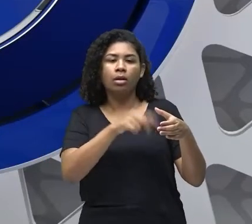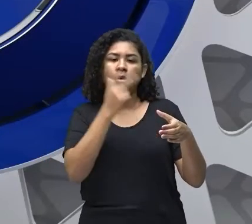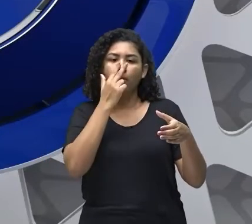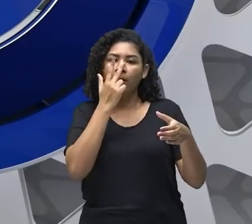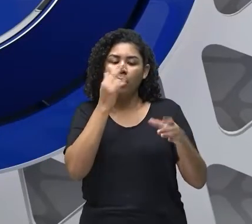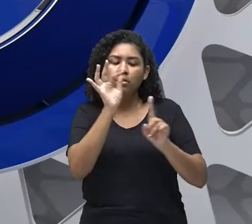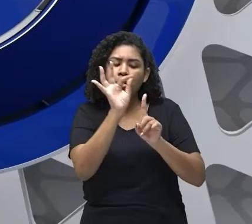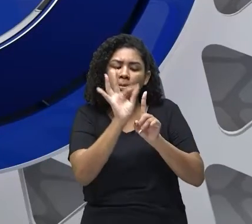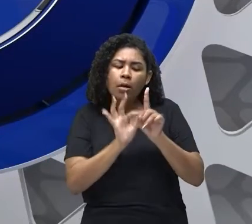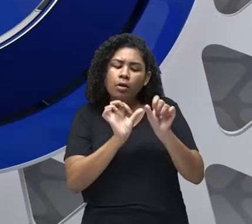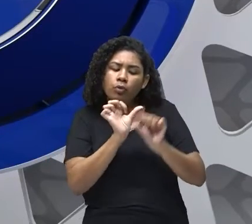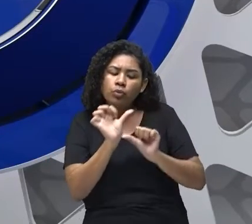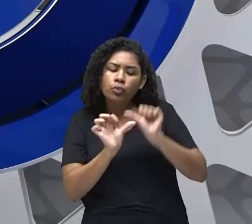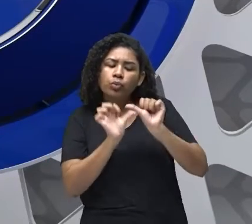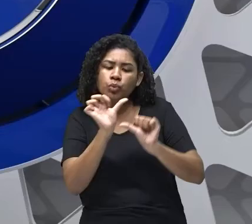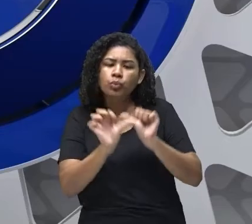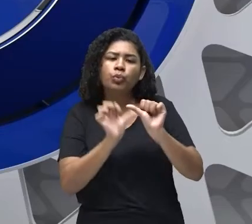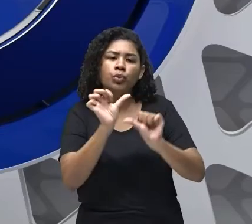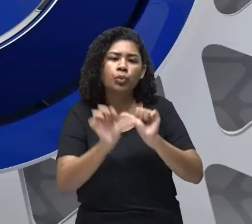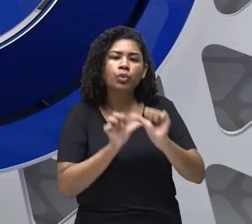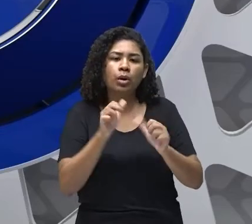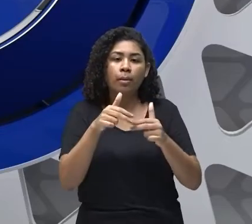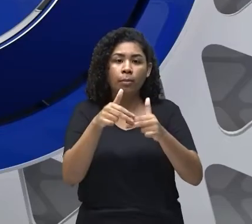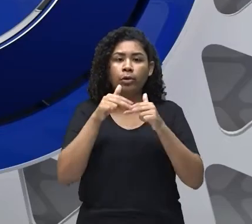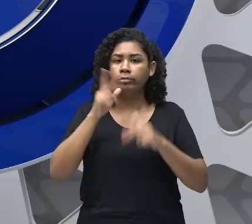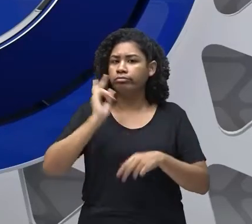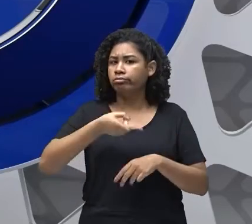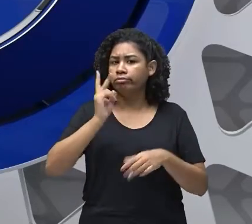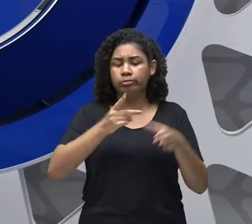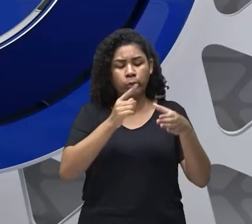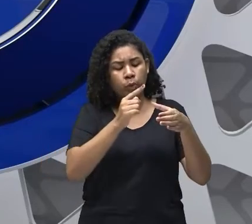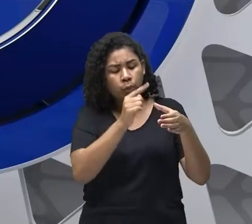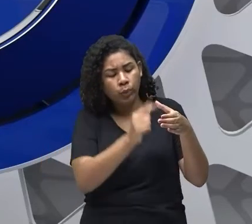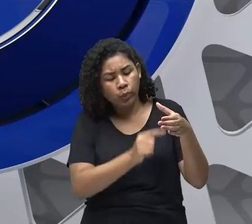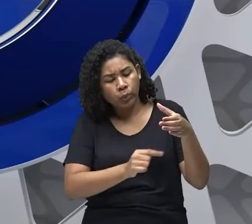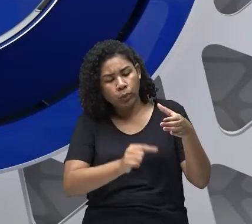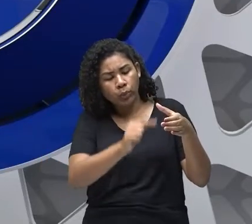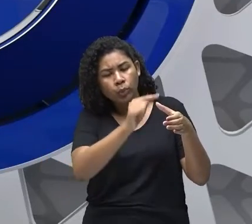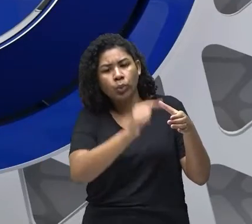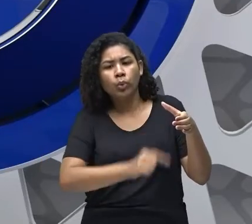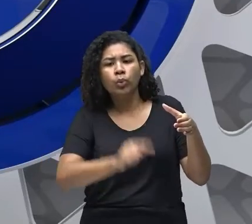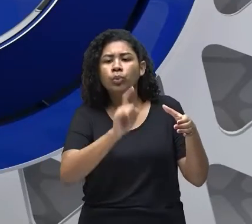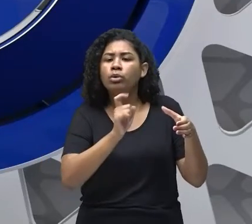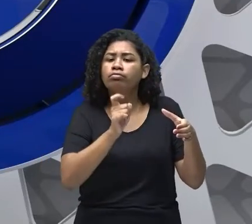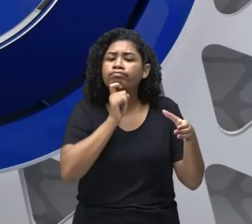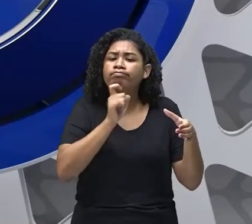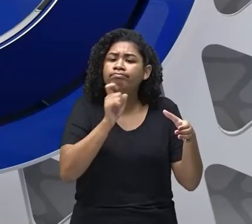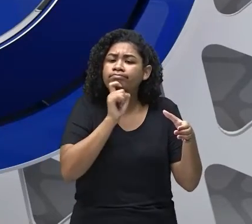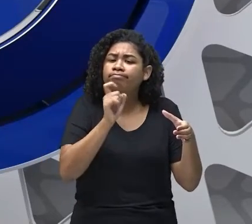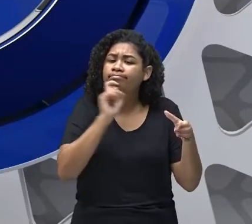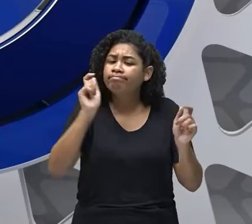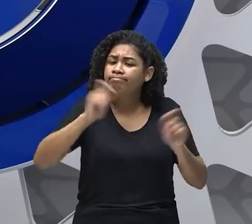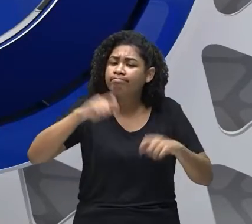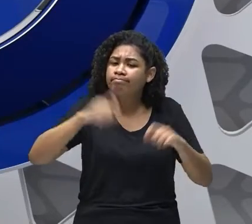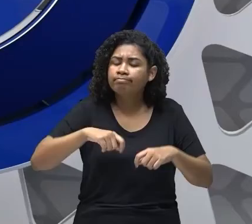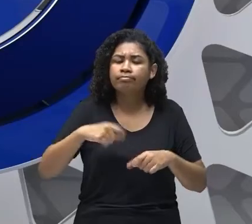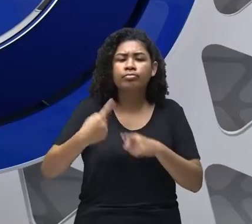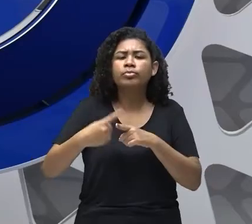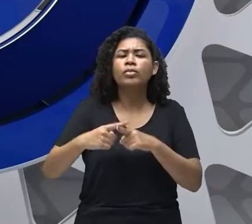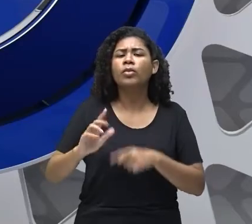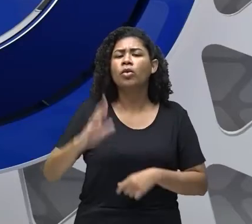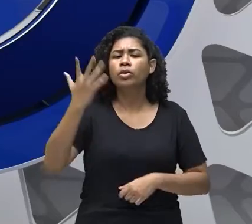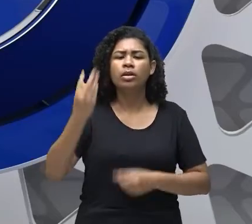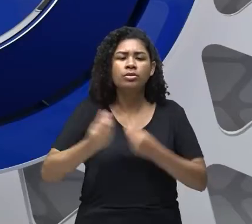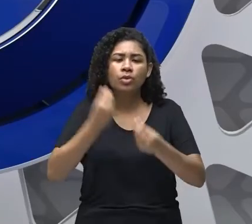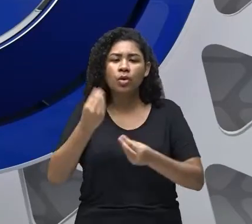com a substância que está quente, ele vai refrigerando todo o líquido que está dentro daquele copo, tá? Então, o que acontece aí? Troca